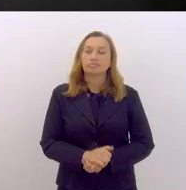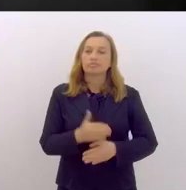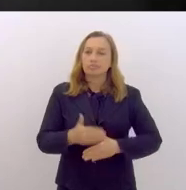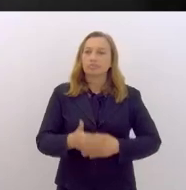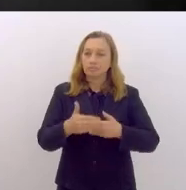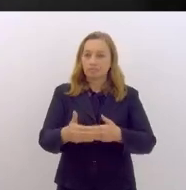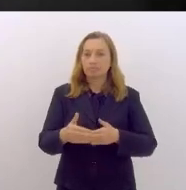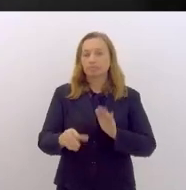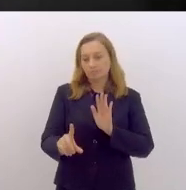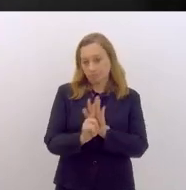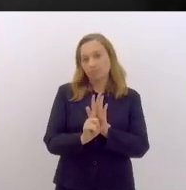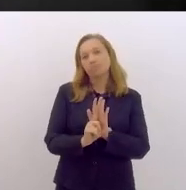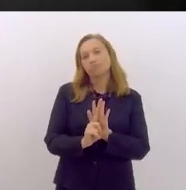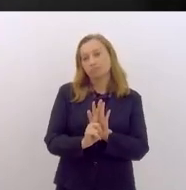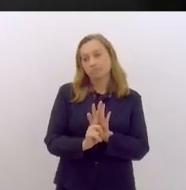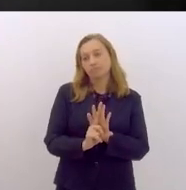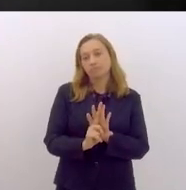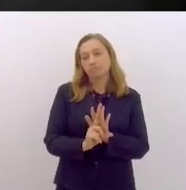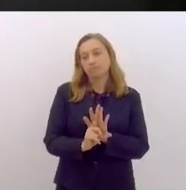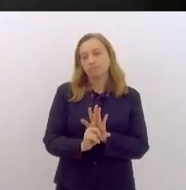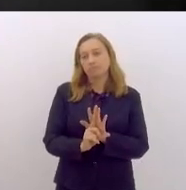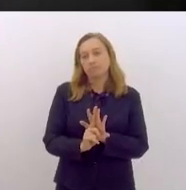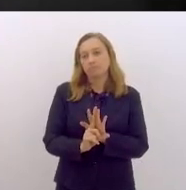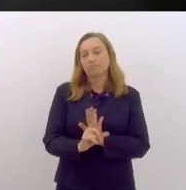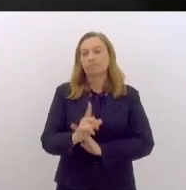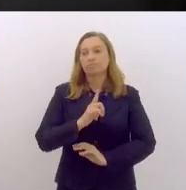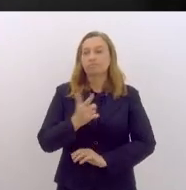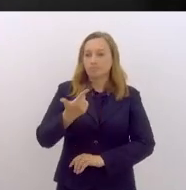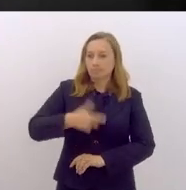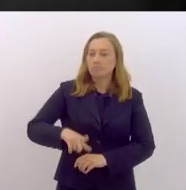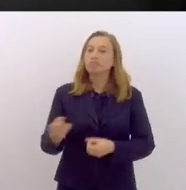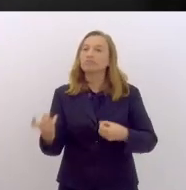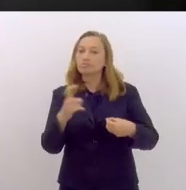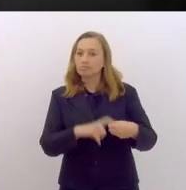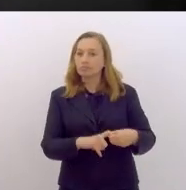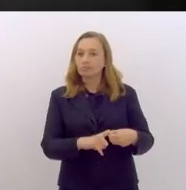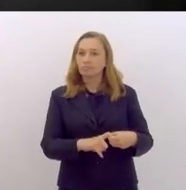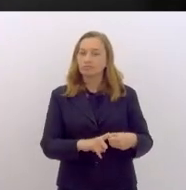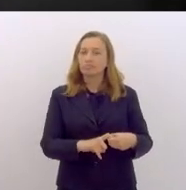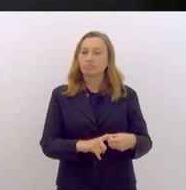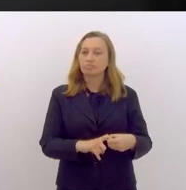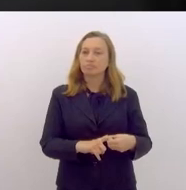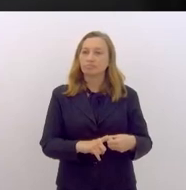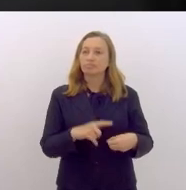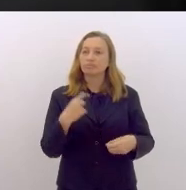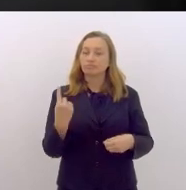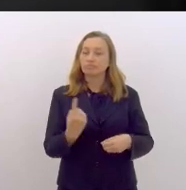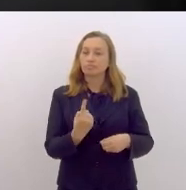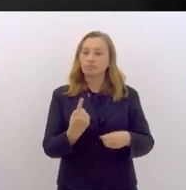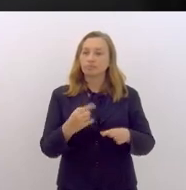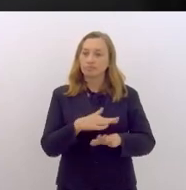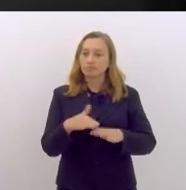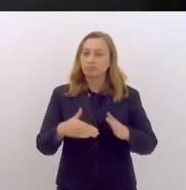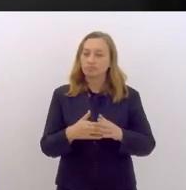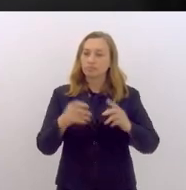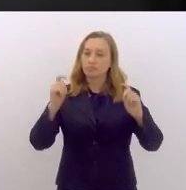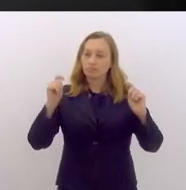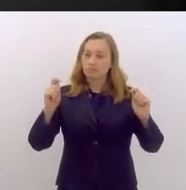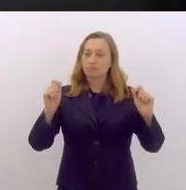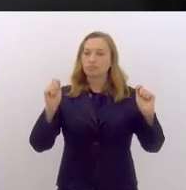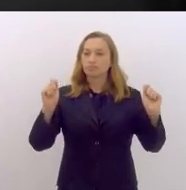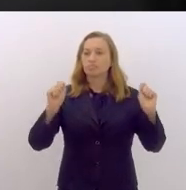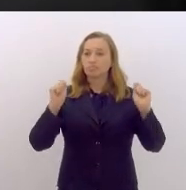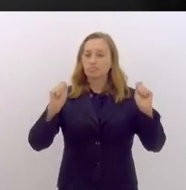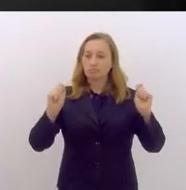avançar na lei e ter de novo de volta os nossos torcedores, as nossas